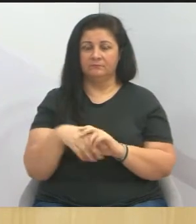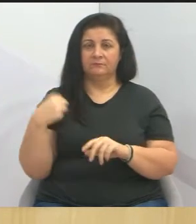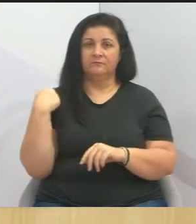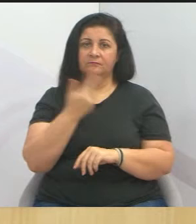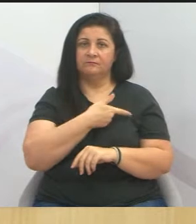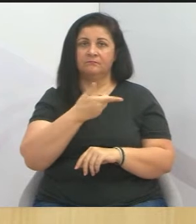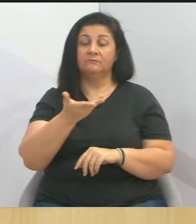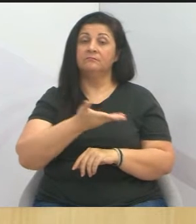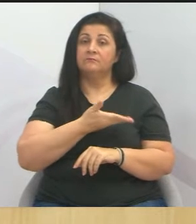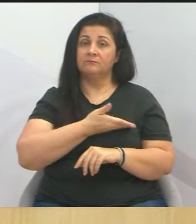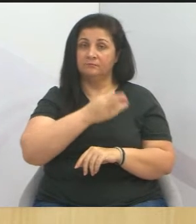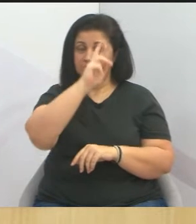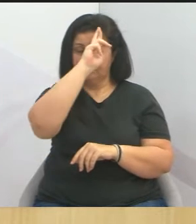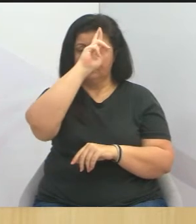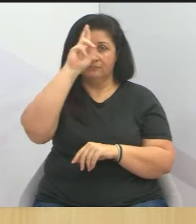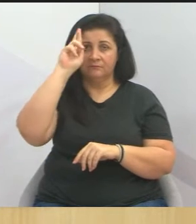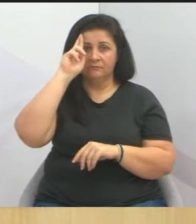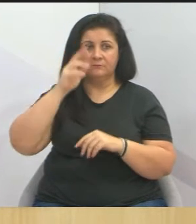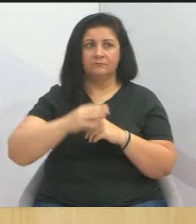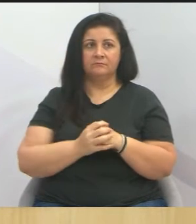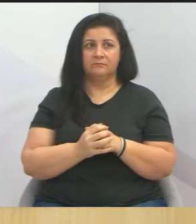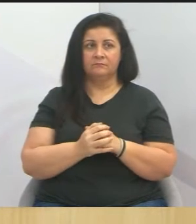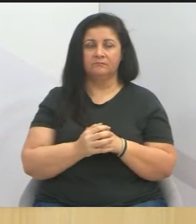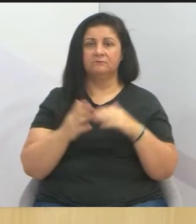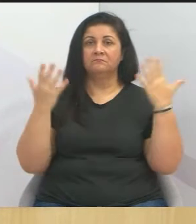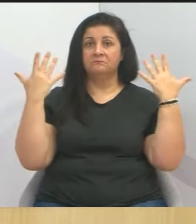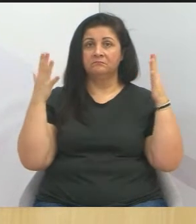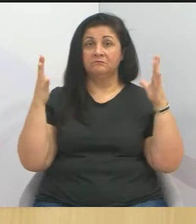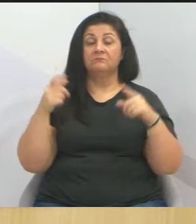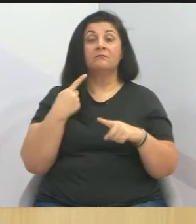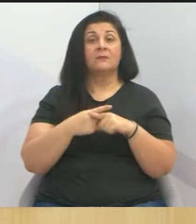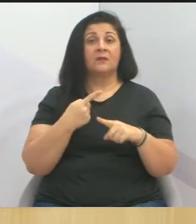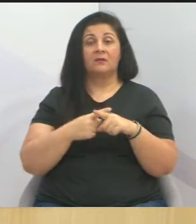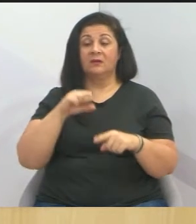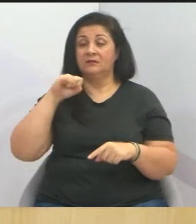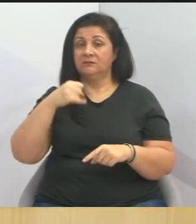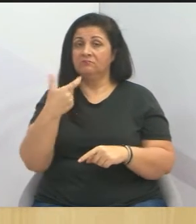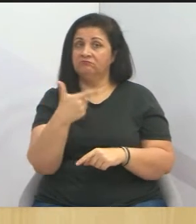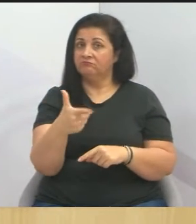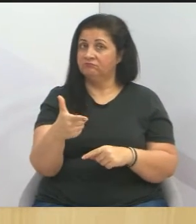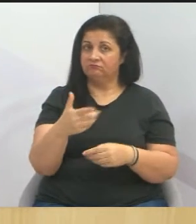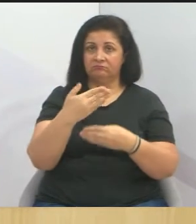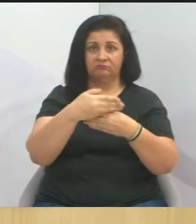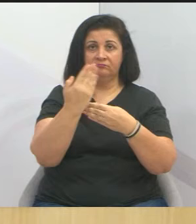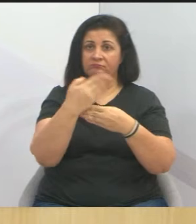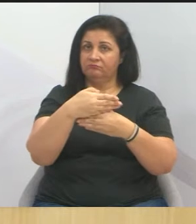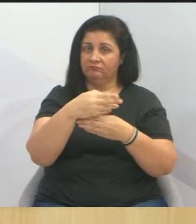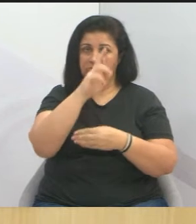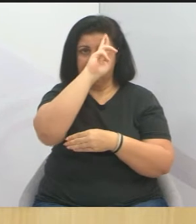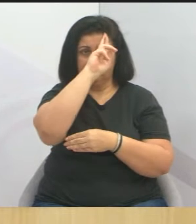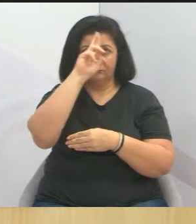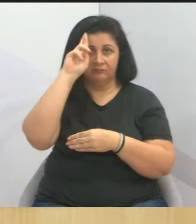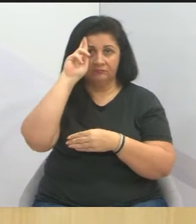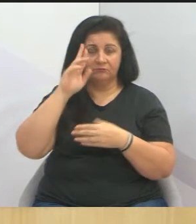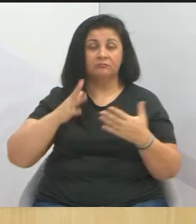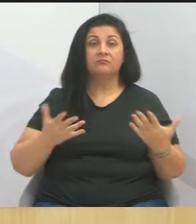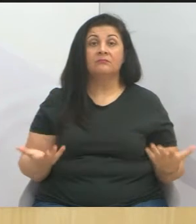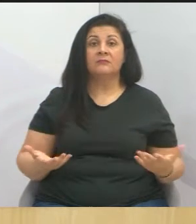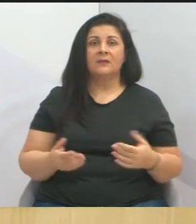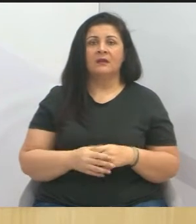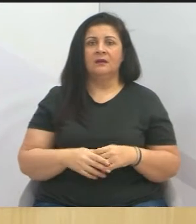trabalham também com o Uber quero parabenizar porque se não fosse os taxista e quem trabalha com Uber